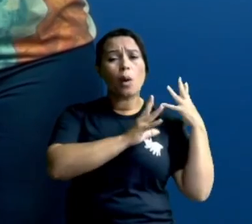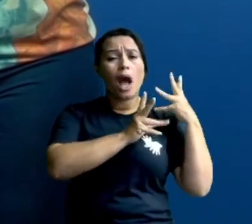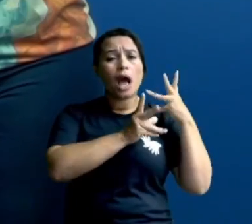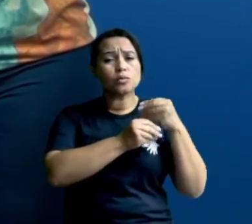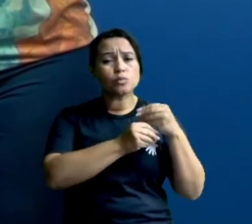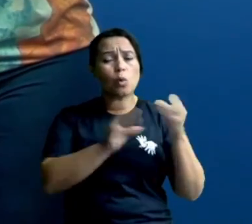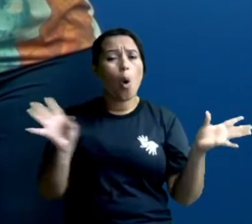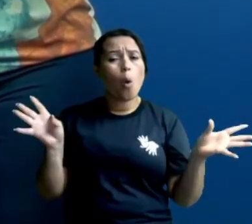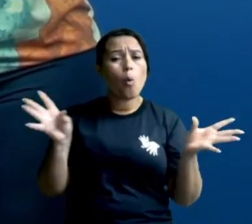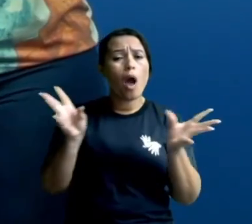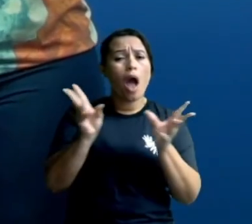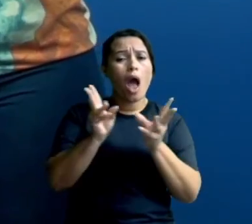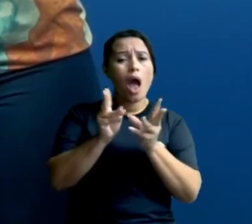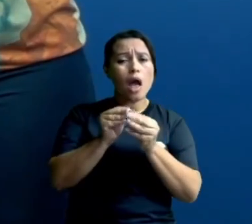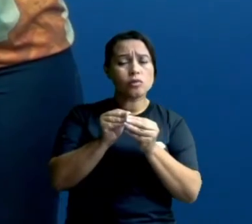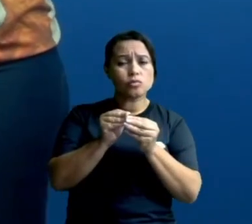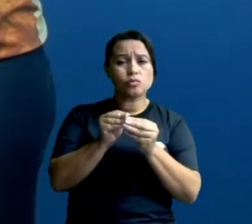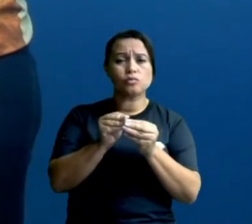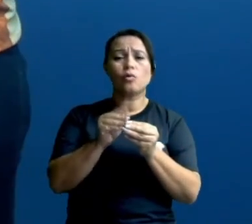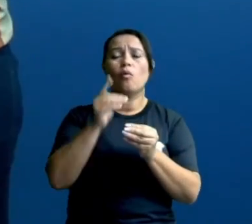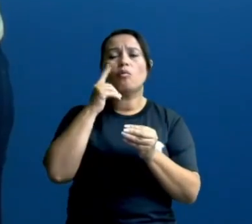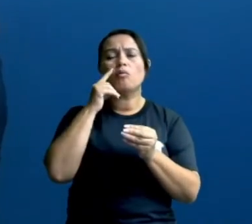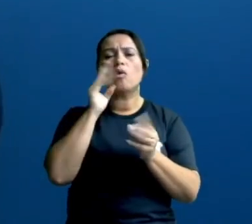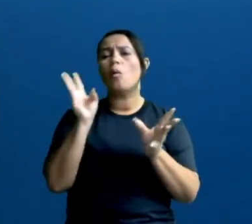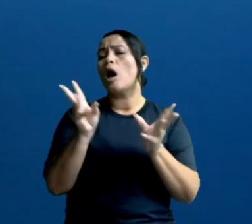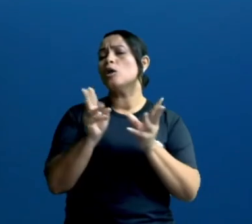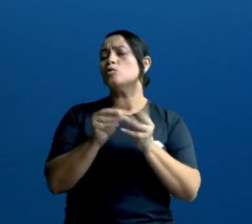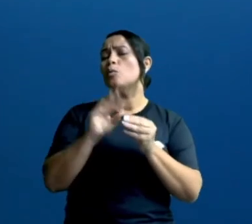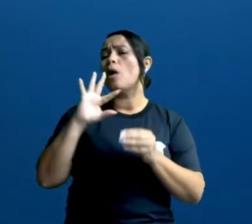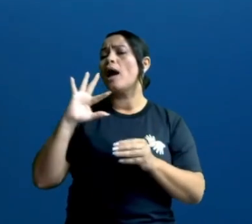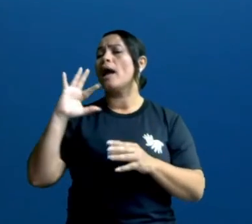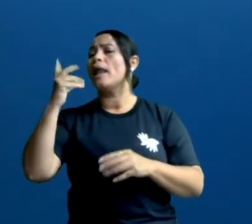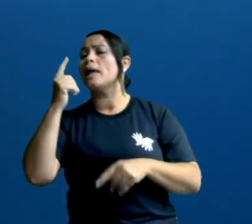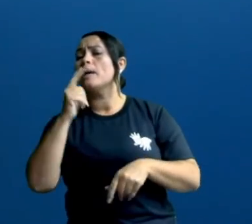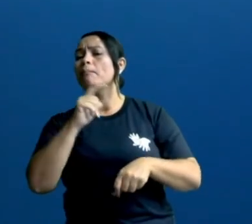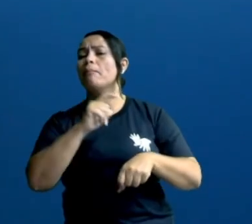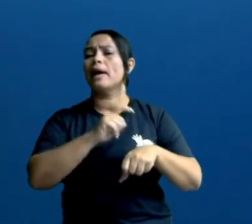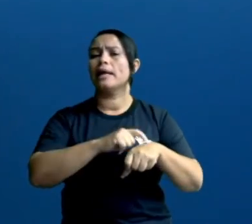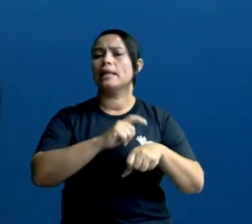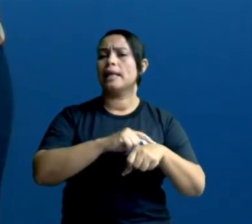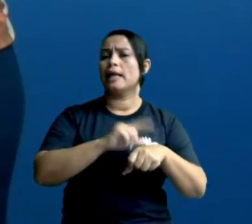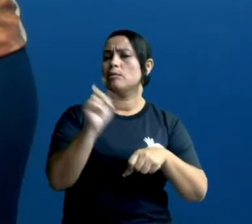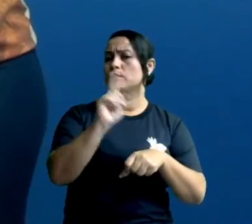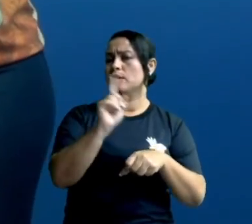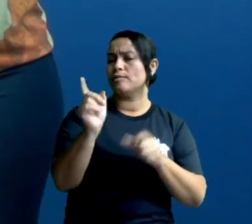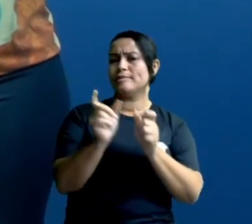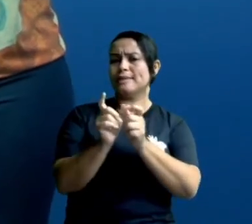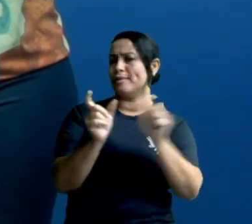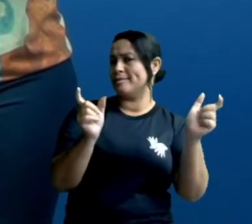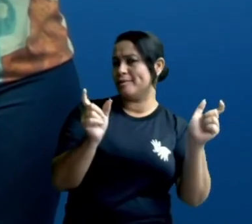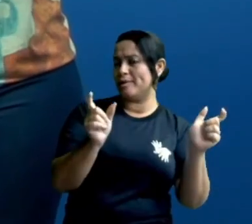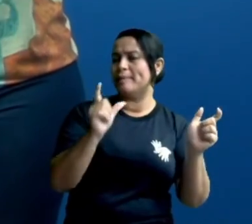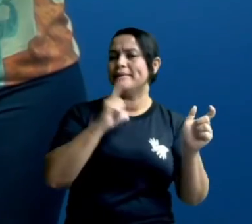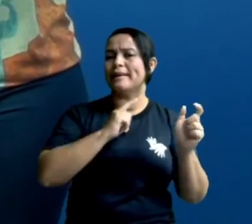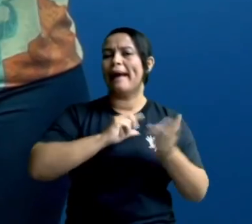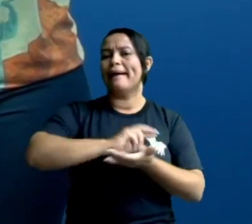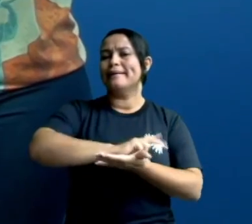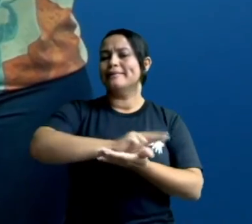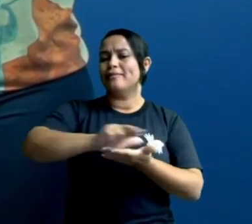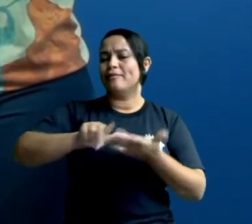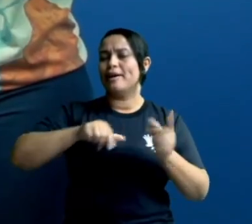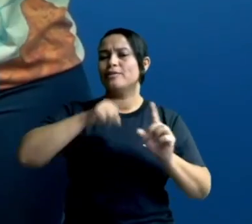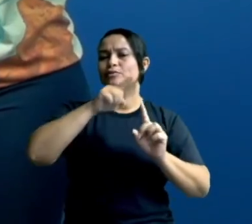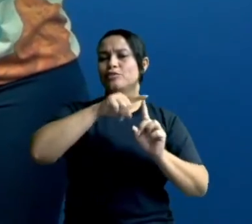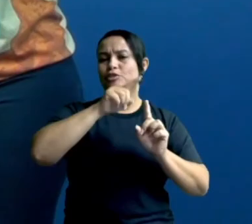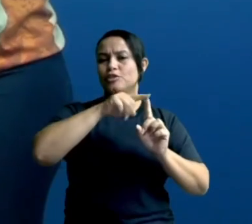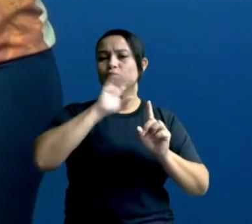resumo hoje nós vimos que clima e tempo não são sinônimos né E que existem vários tipos